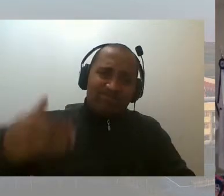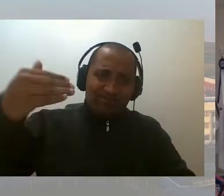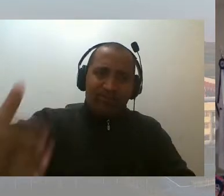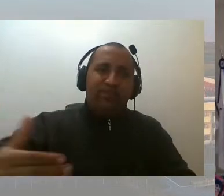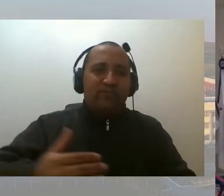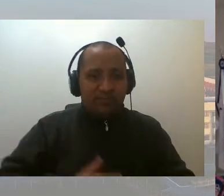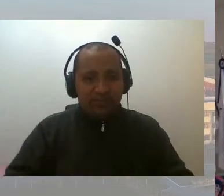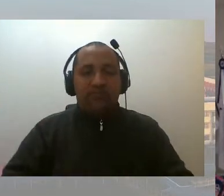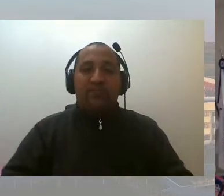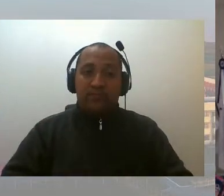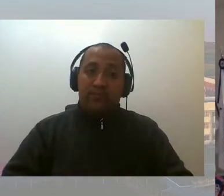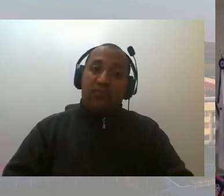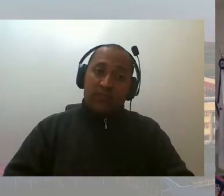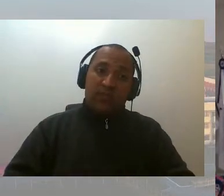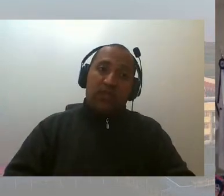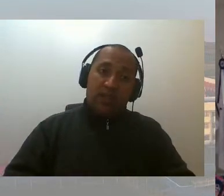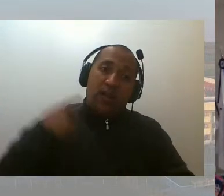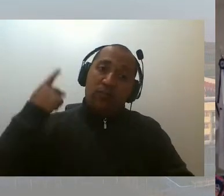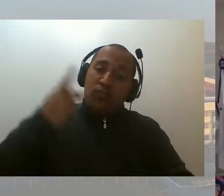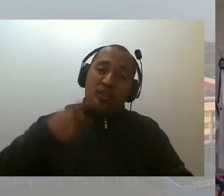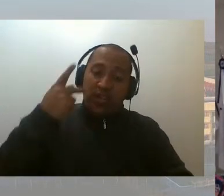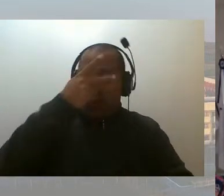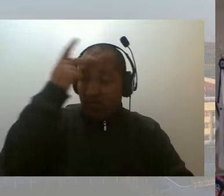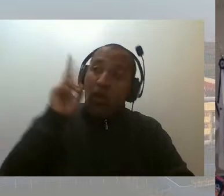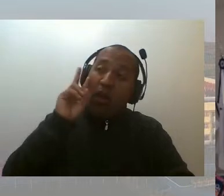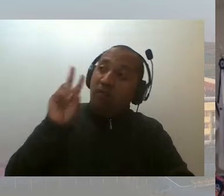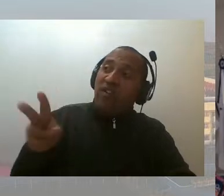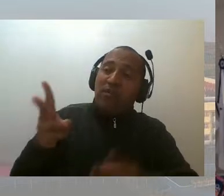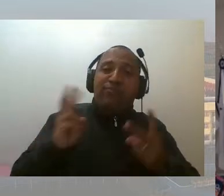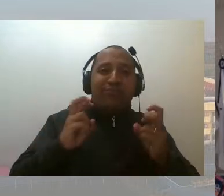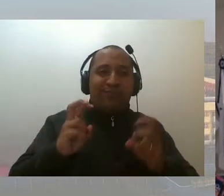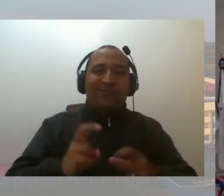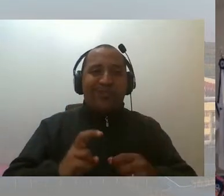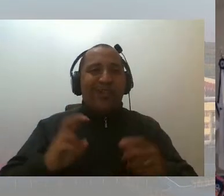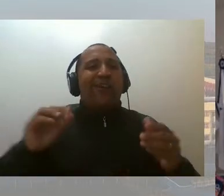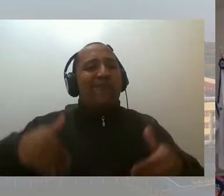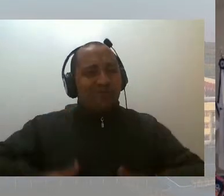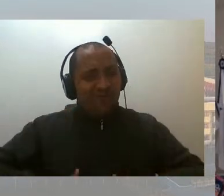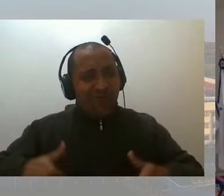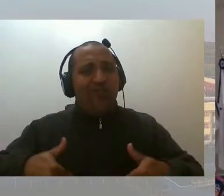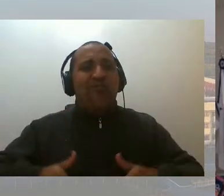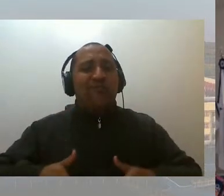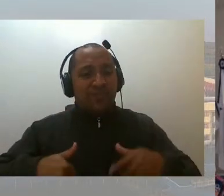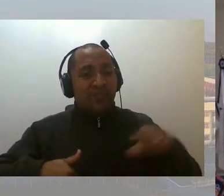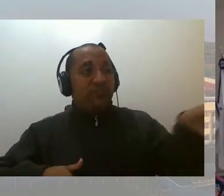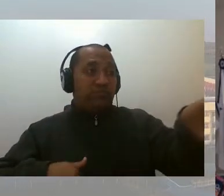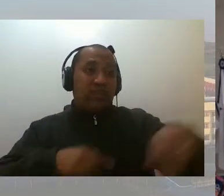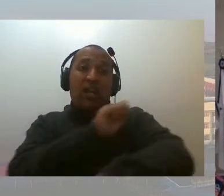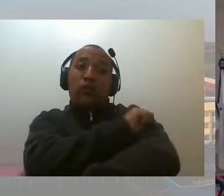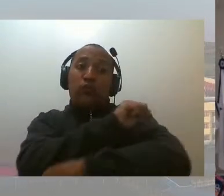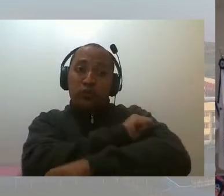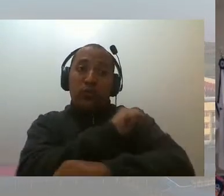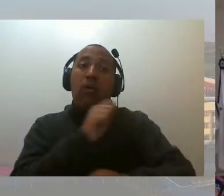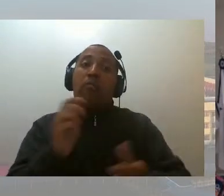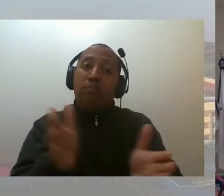A famosa política para inglês ver. E a fome como uma realidade entre os estudantes pobres.